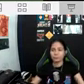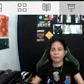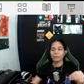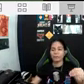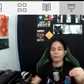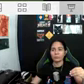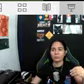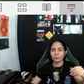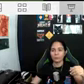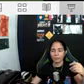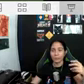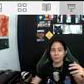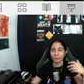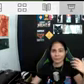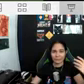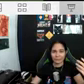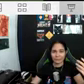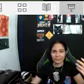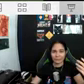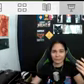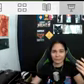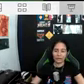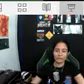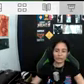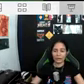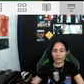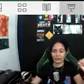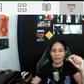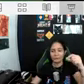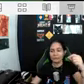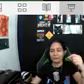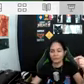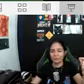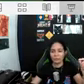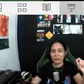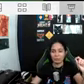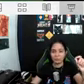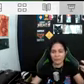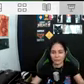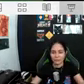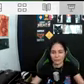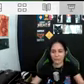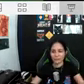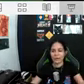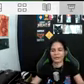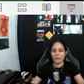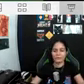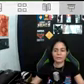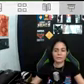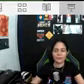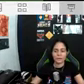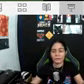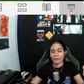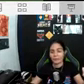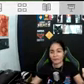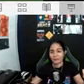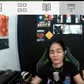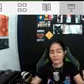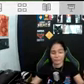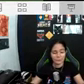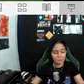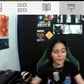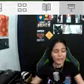resultado, né? Ele é muito mais fidedigno do que o digital, que às vezes uma pilha estando fraca, né, faz com que o